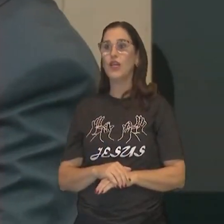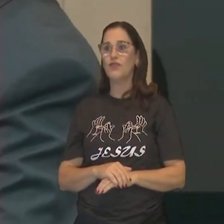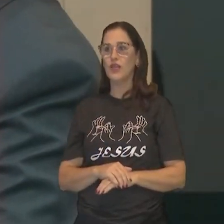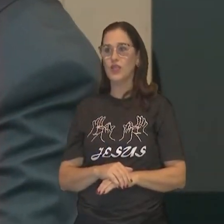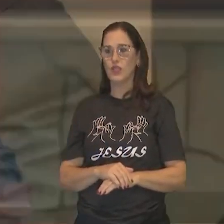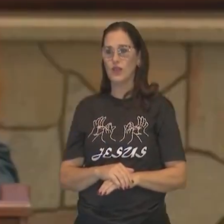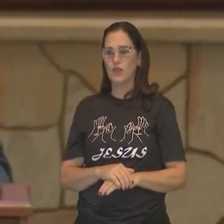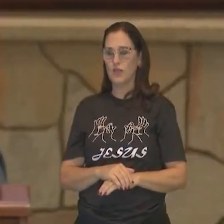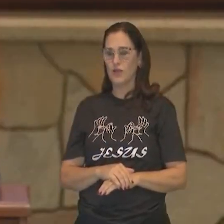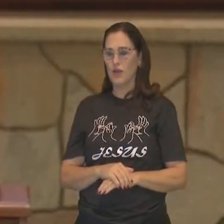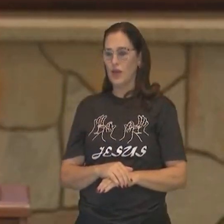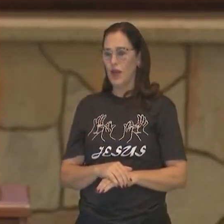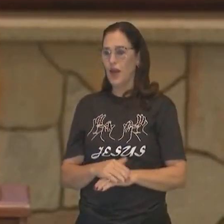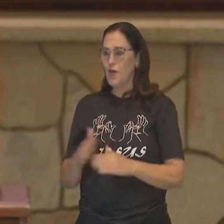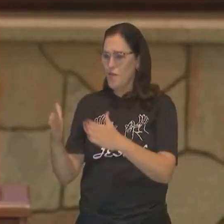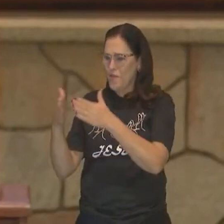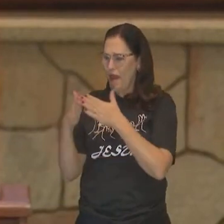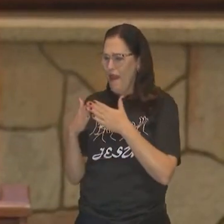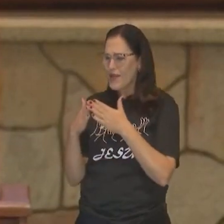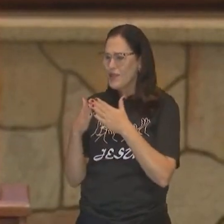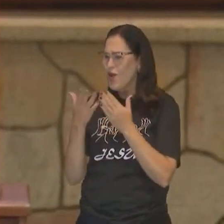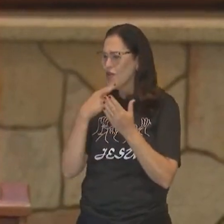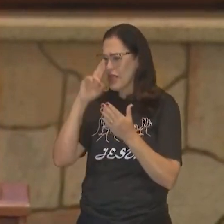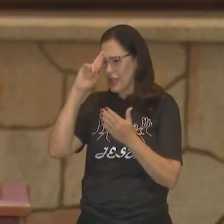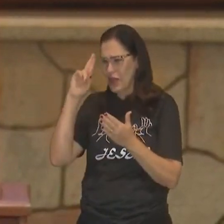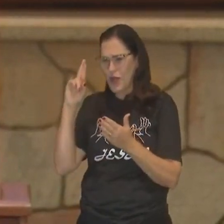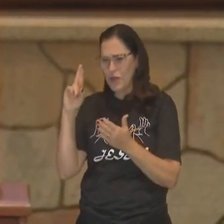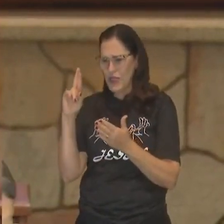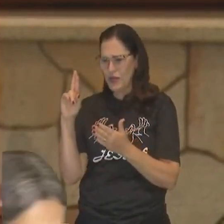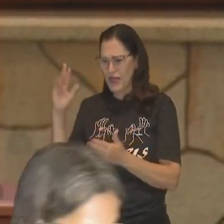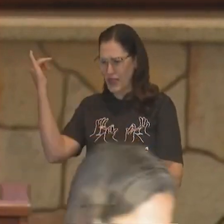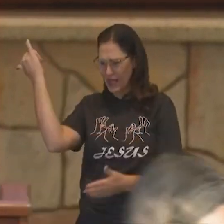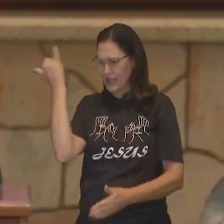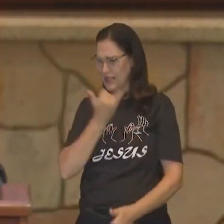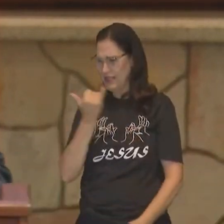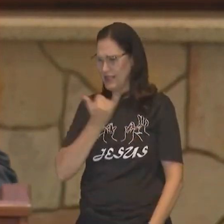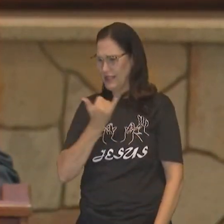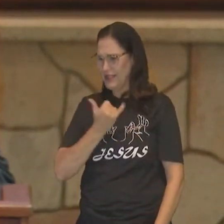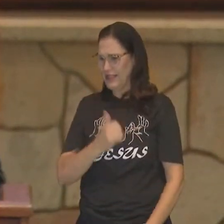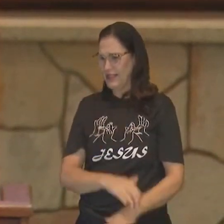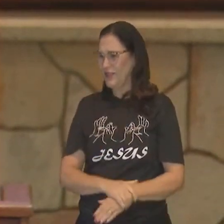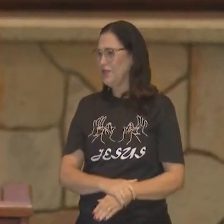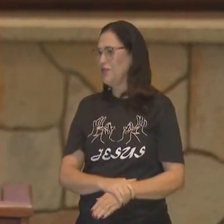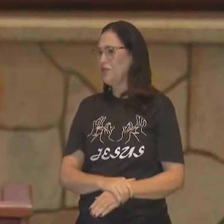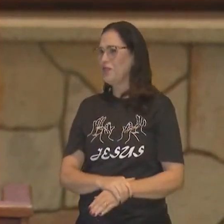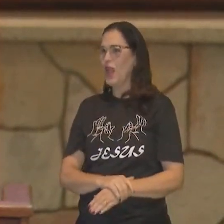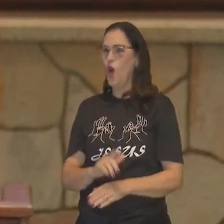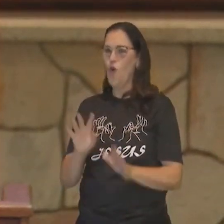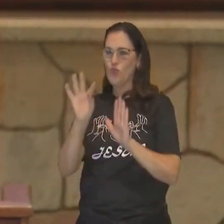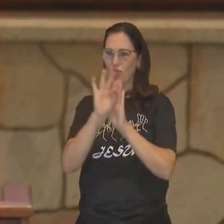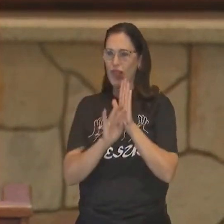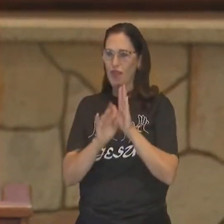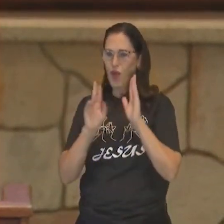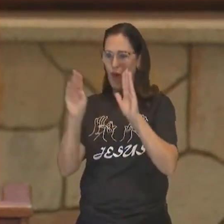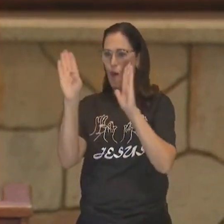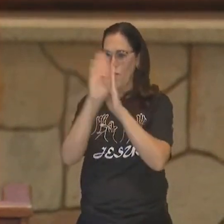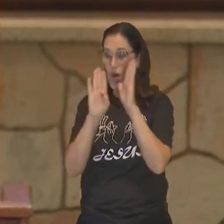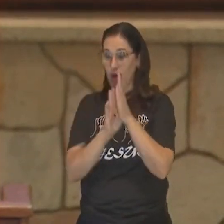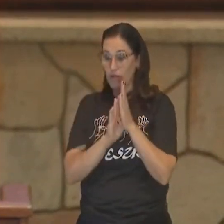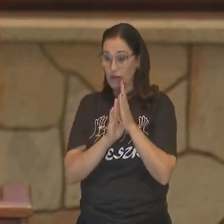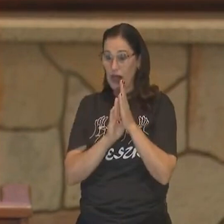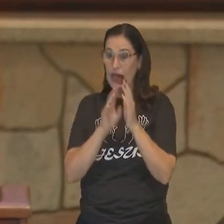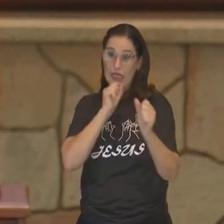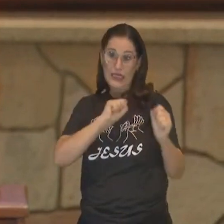maneira especial, rogo ao Senhor que fale ao nosso coração através desse texto, não conforme está no boletim, está aí o